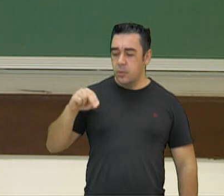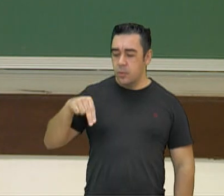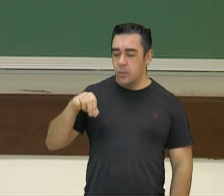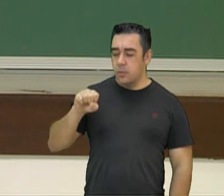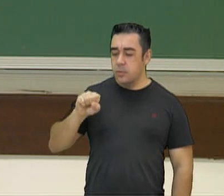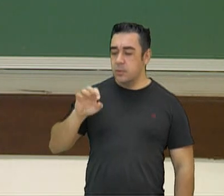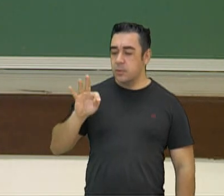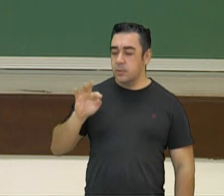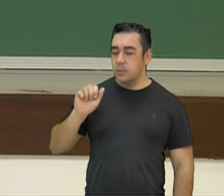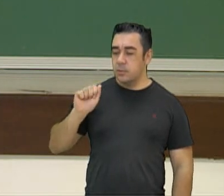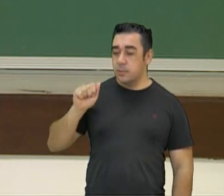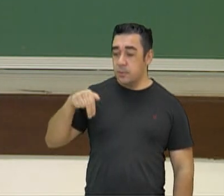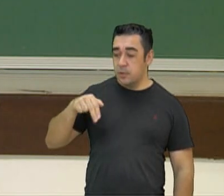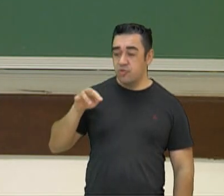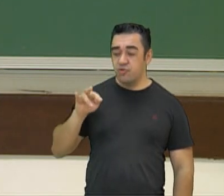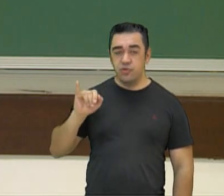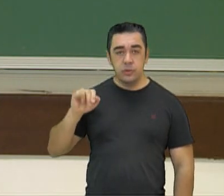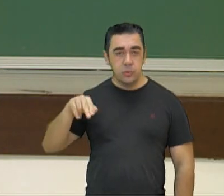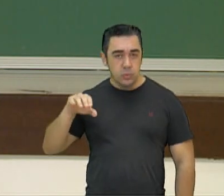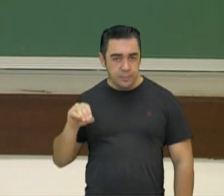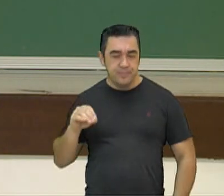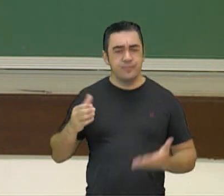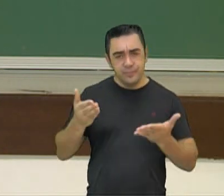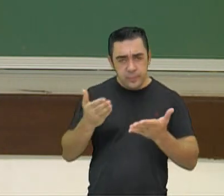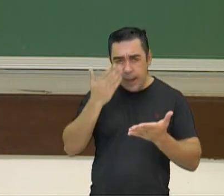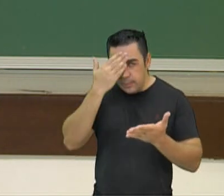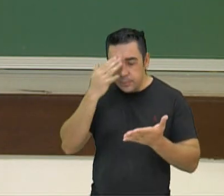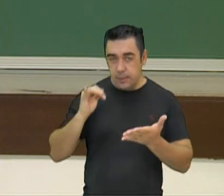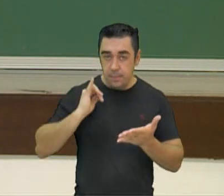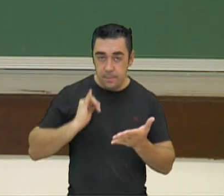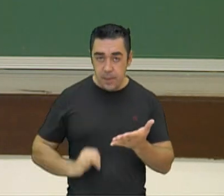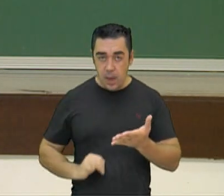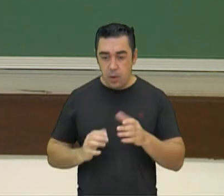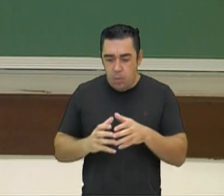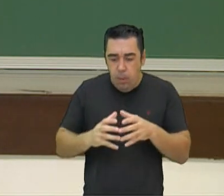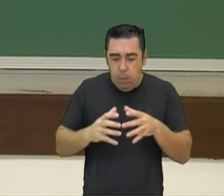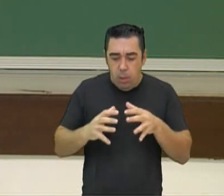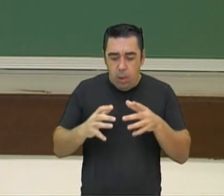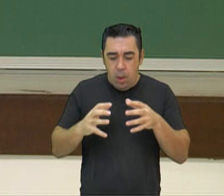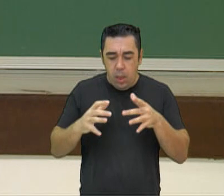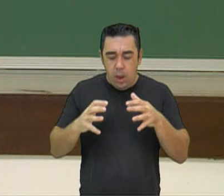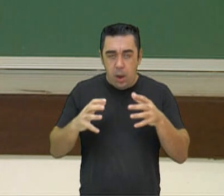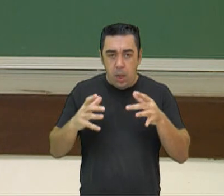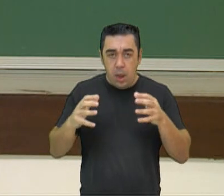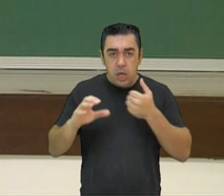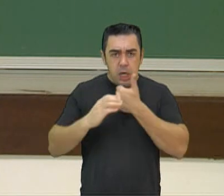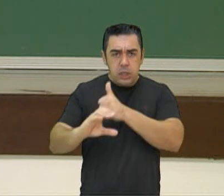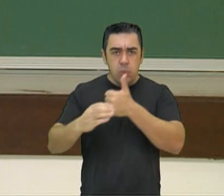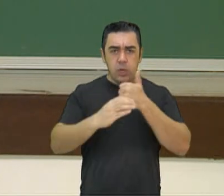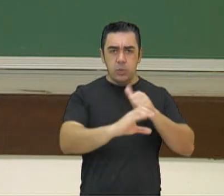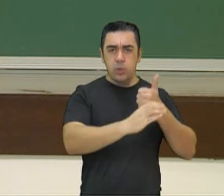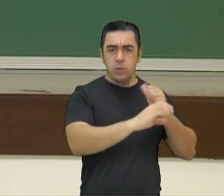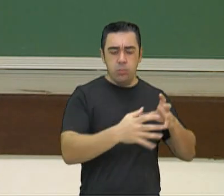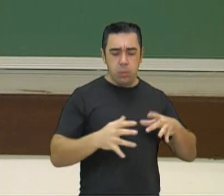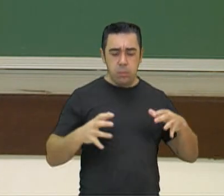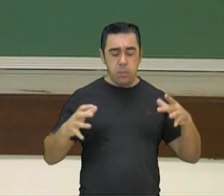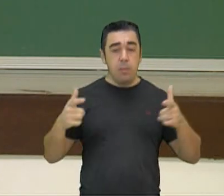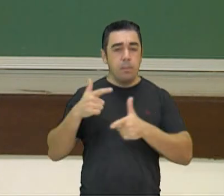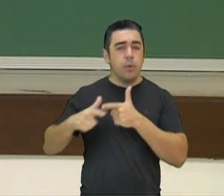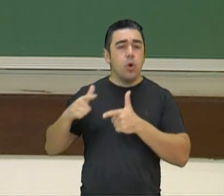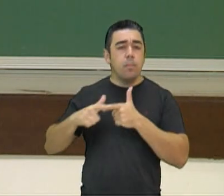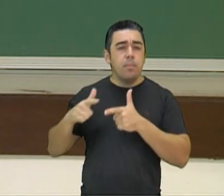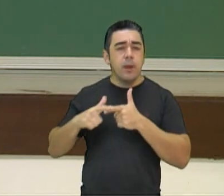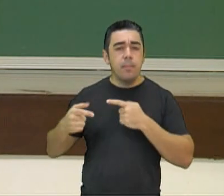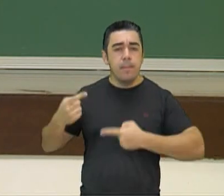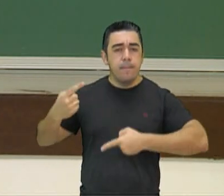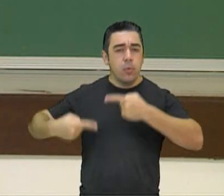que mudou? O Império Romano, com o crescimento dos cristãos e com toda a crise política, começa a